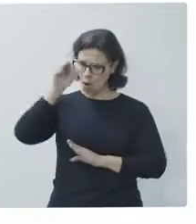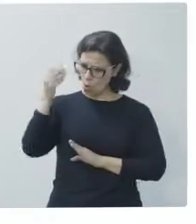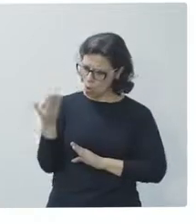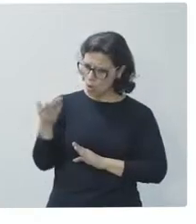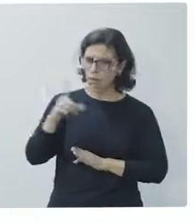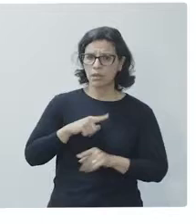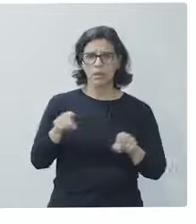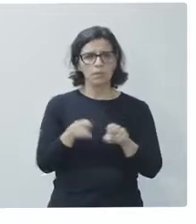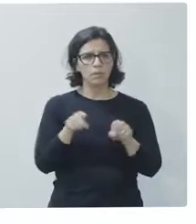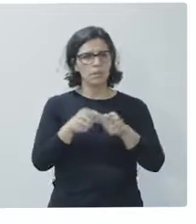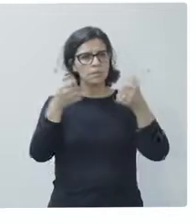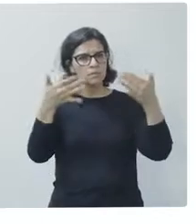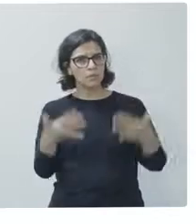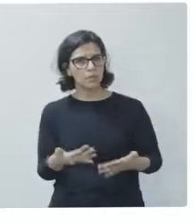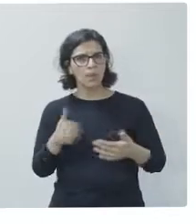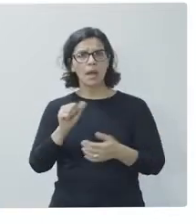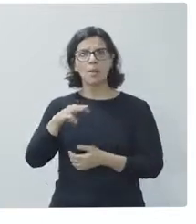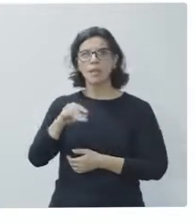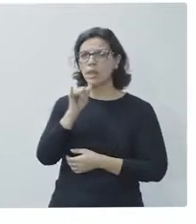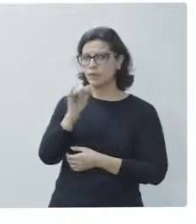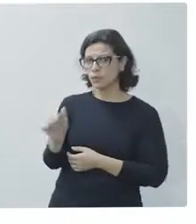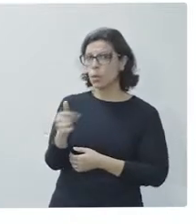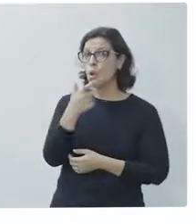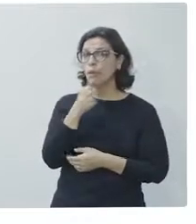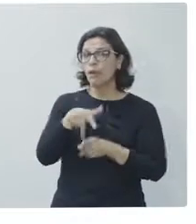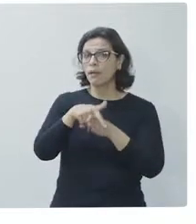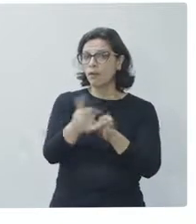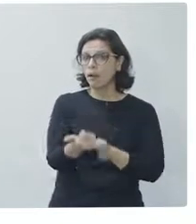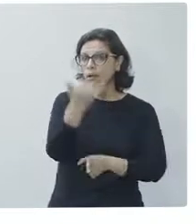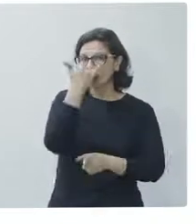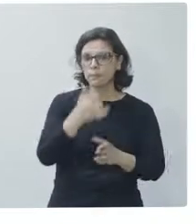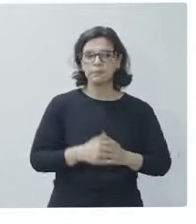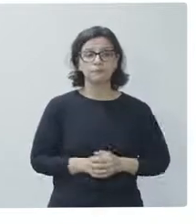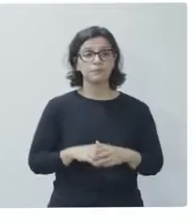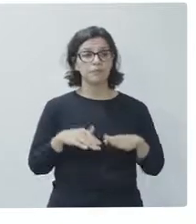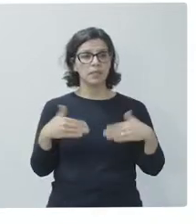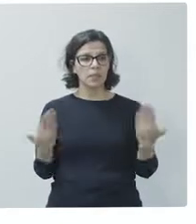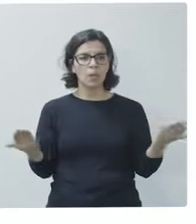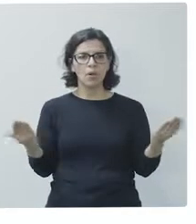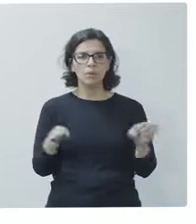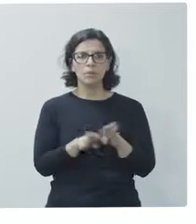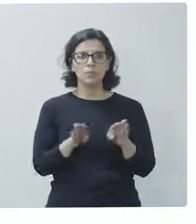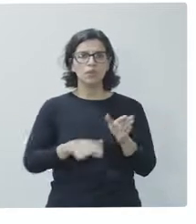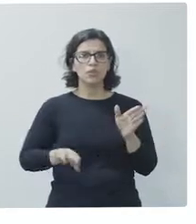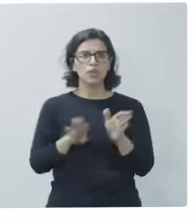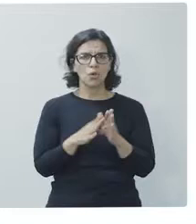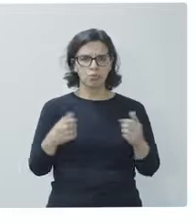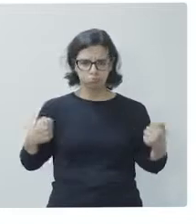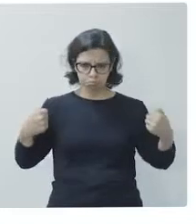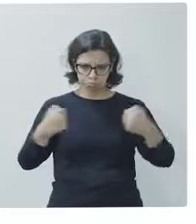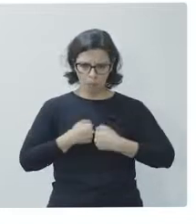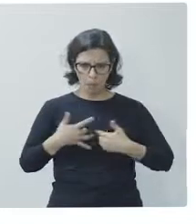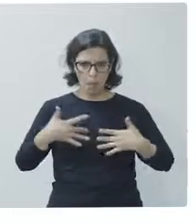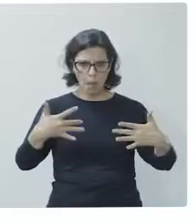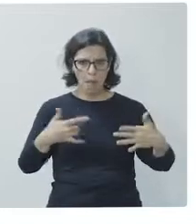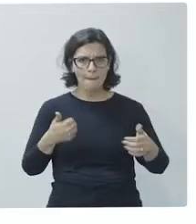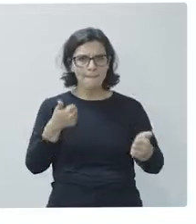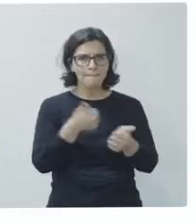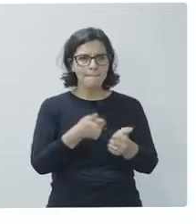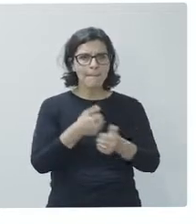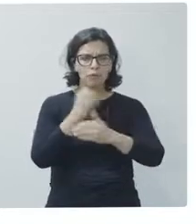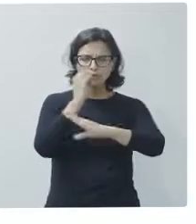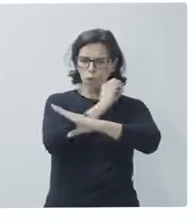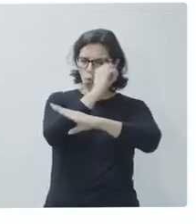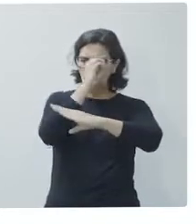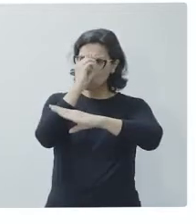nobreza, disse ela ao cavaleiro azarado. Então ele avançou a armadura tinindo aos últimos